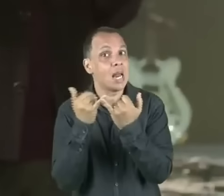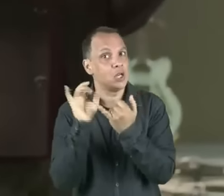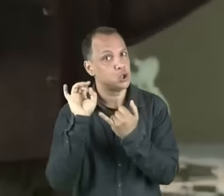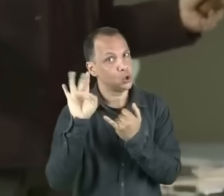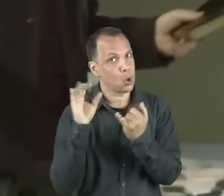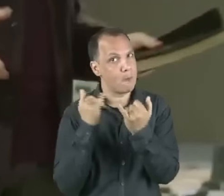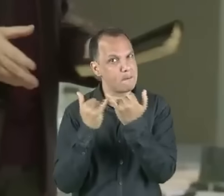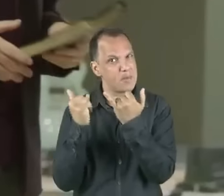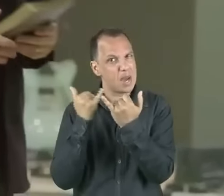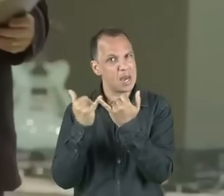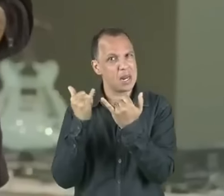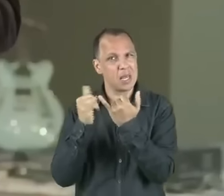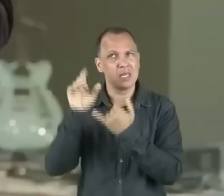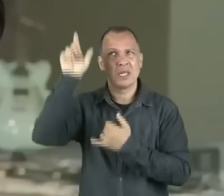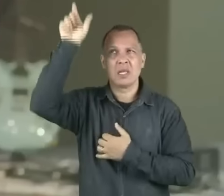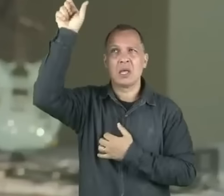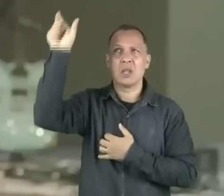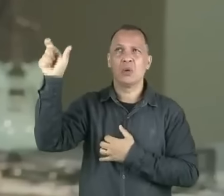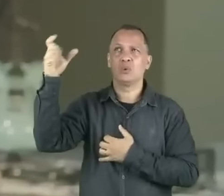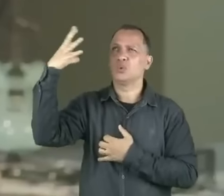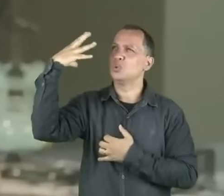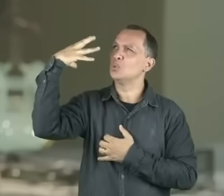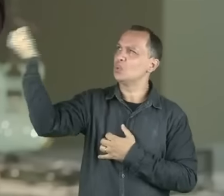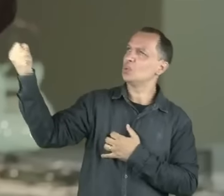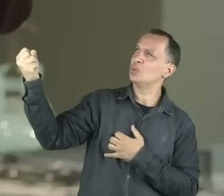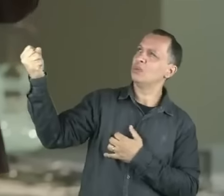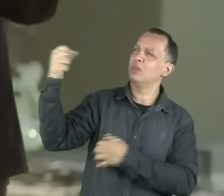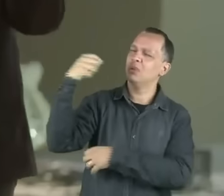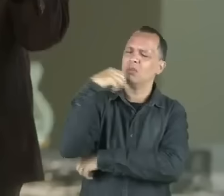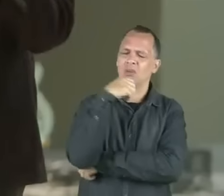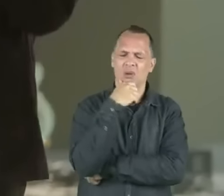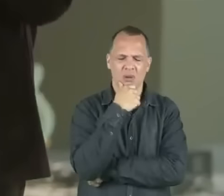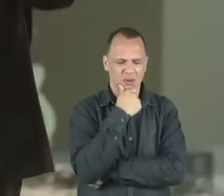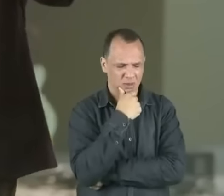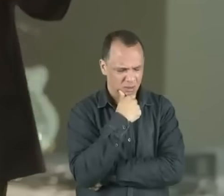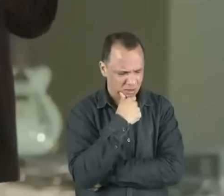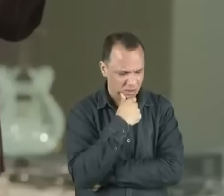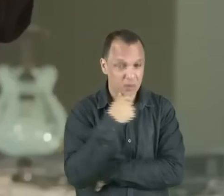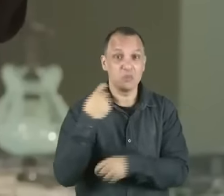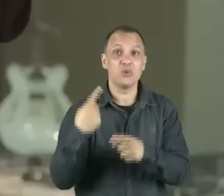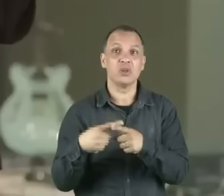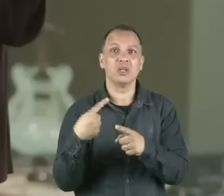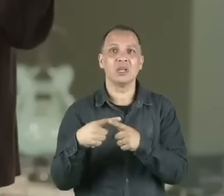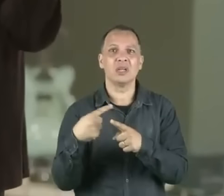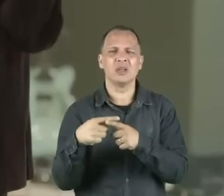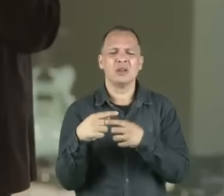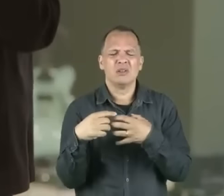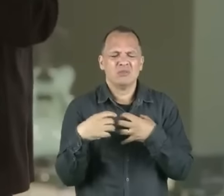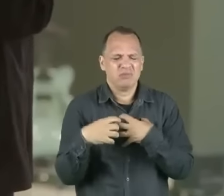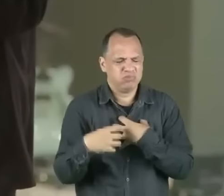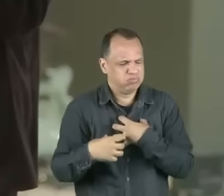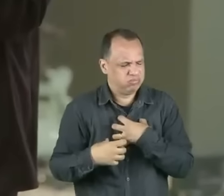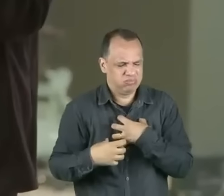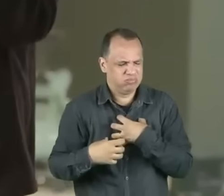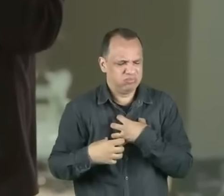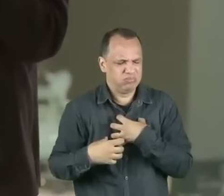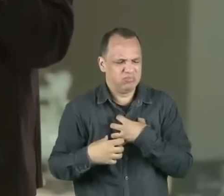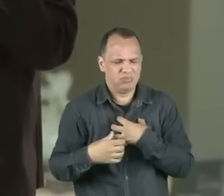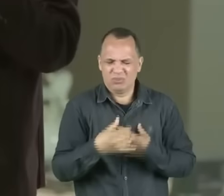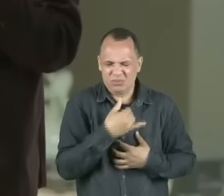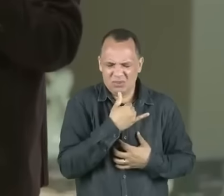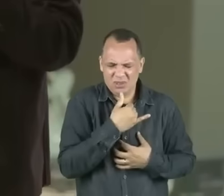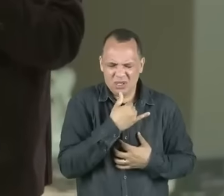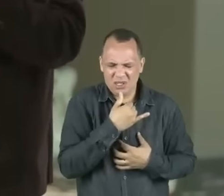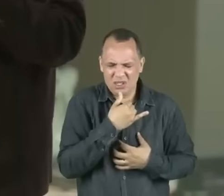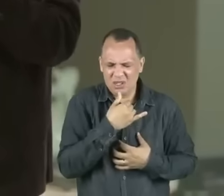você deixa de acreditar que Deus existe Ah tá já chegou um dia água não acredito mais que Deus existe não o dia mal não é